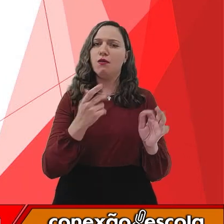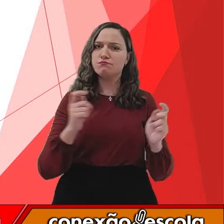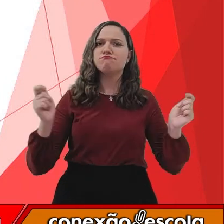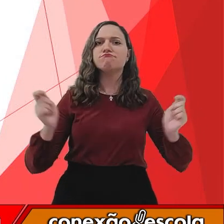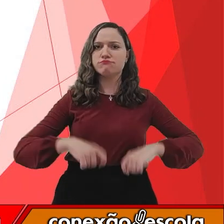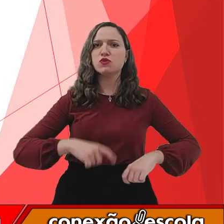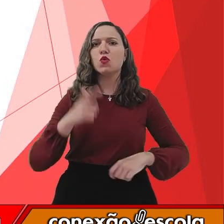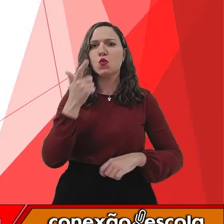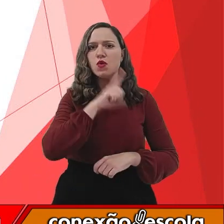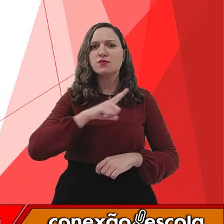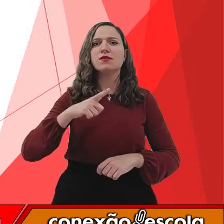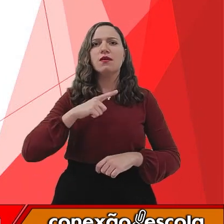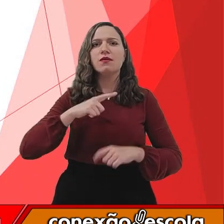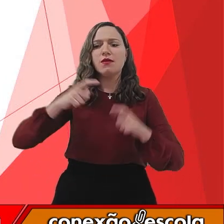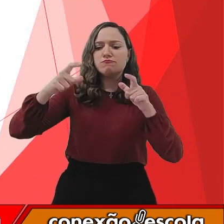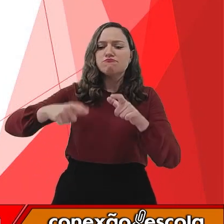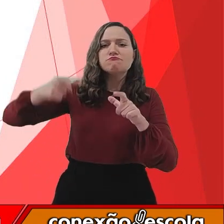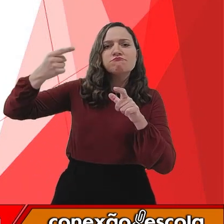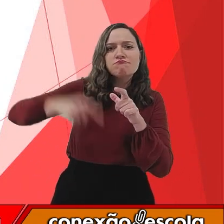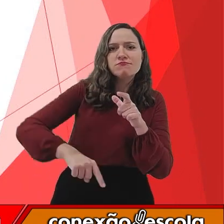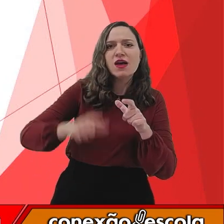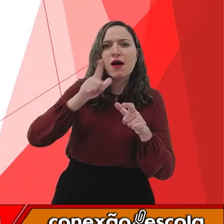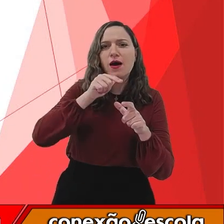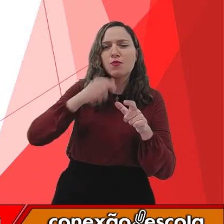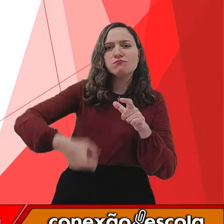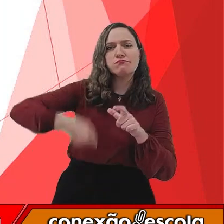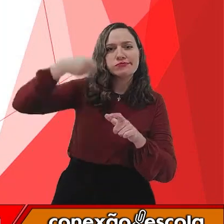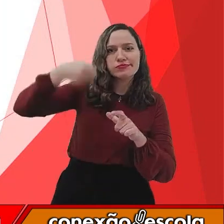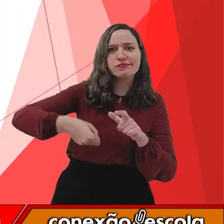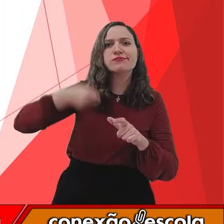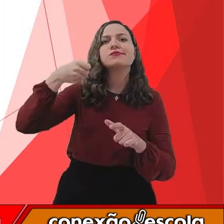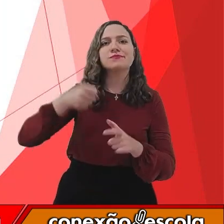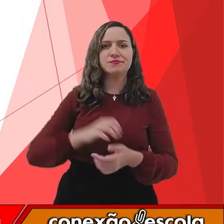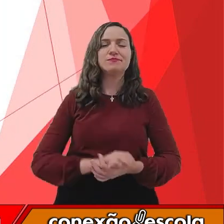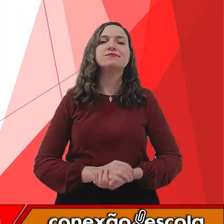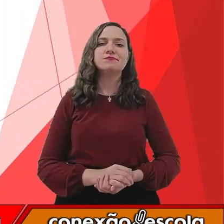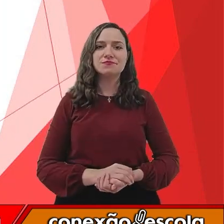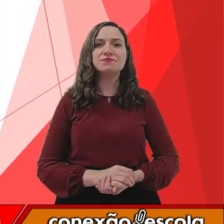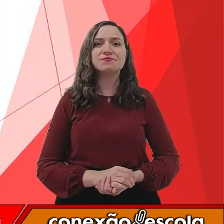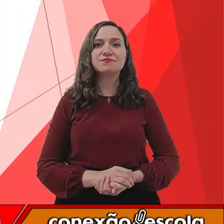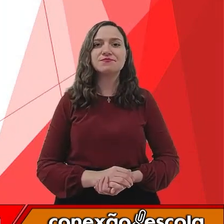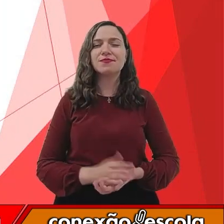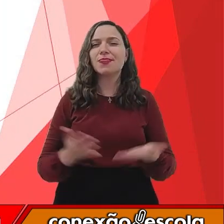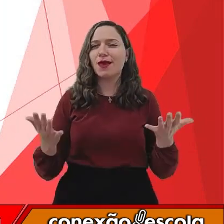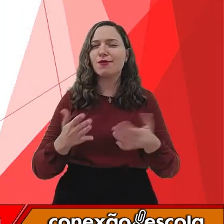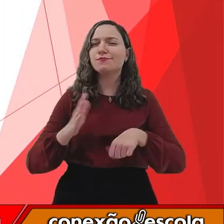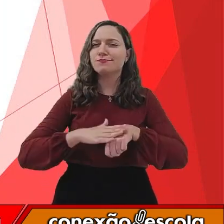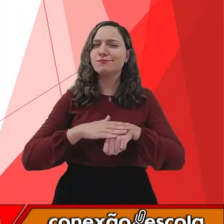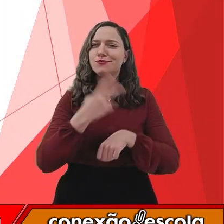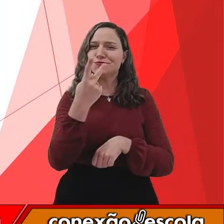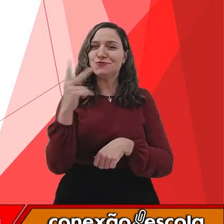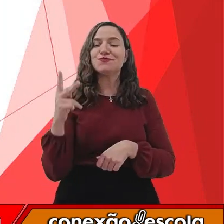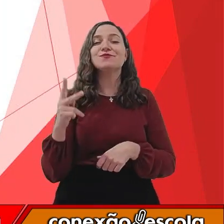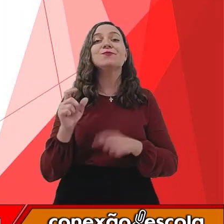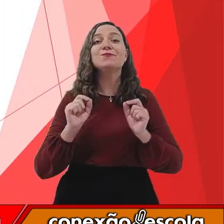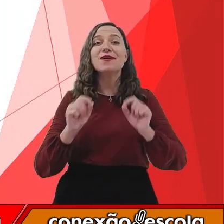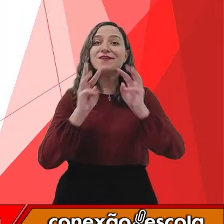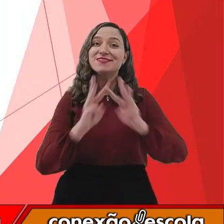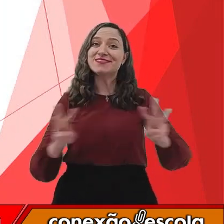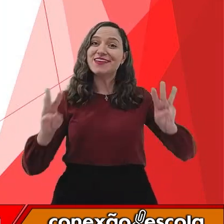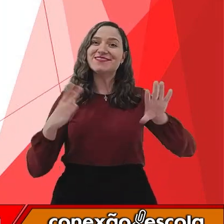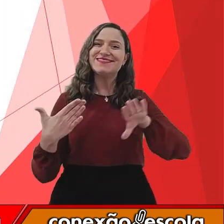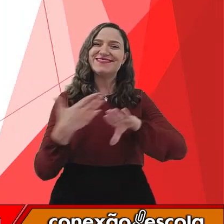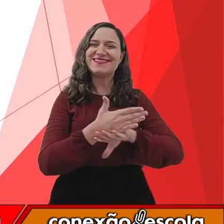do poço até um desses pontos. Agora é com você. Acesse o